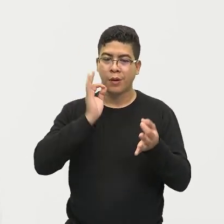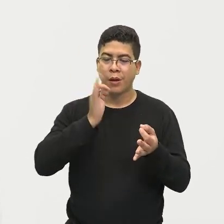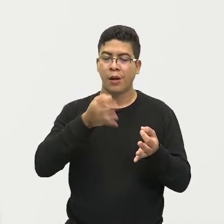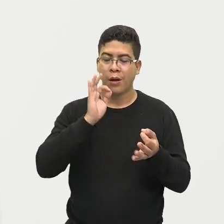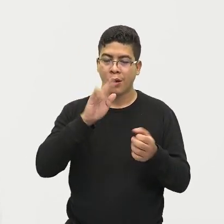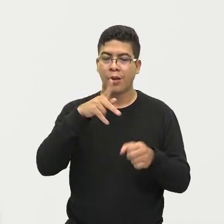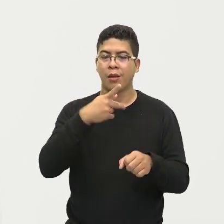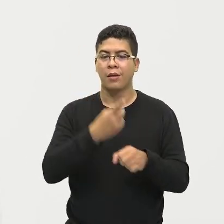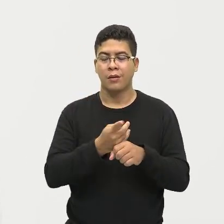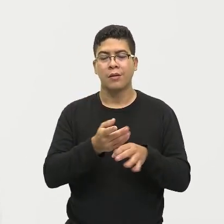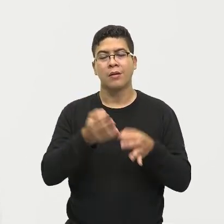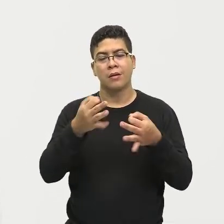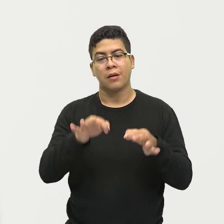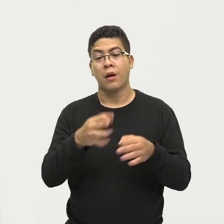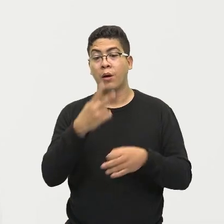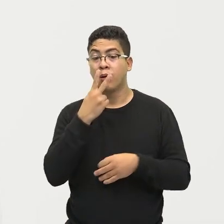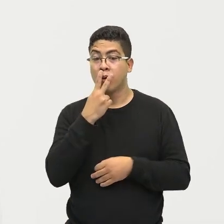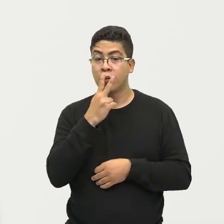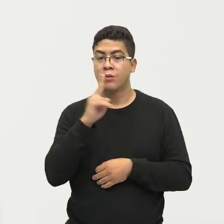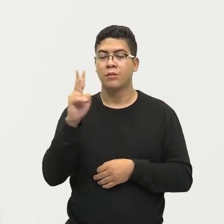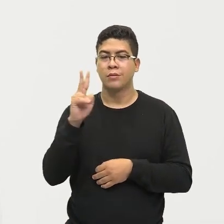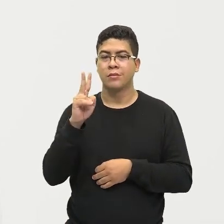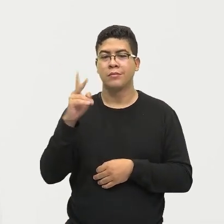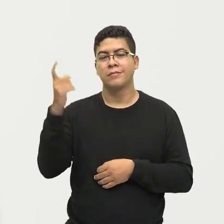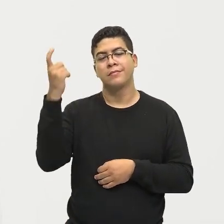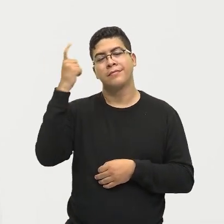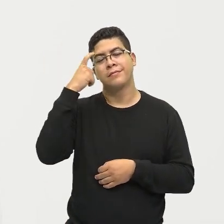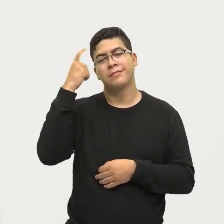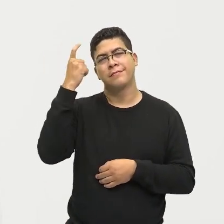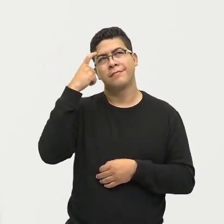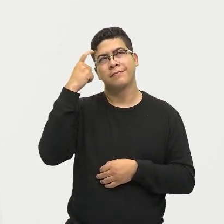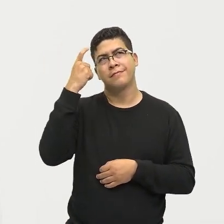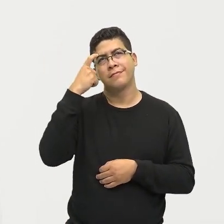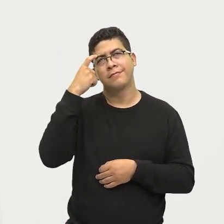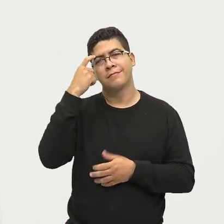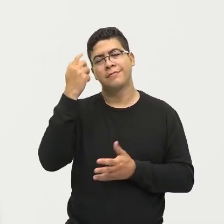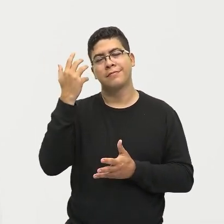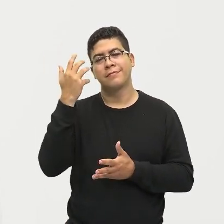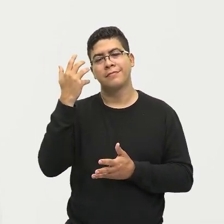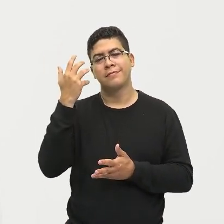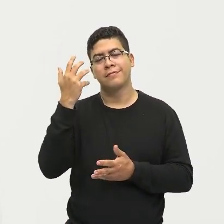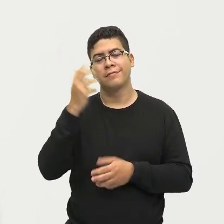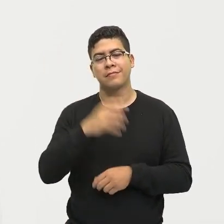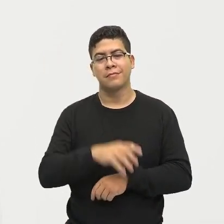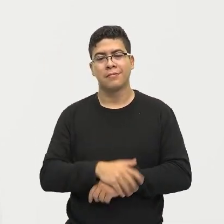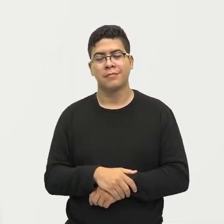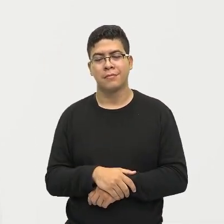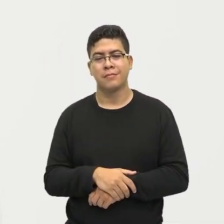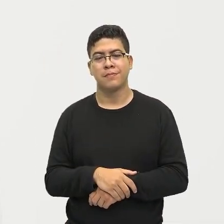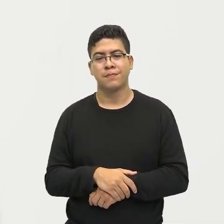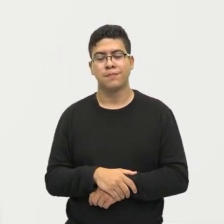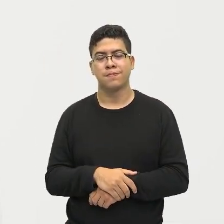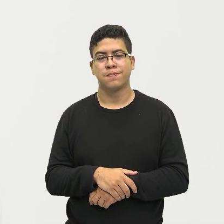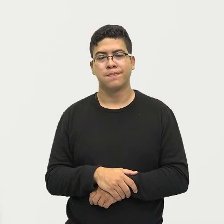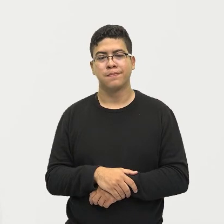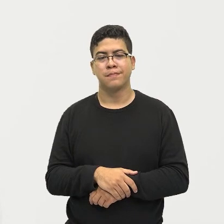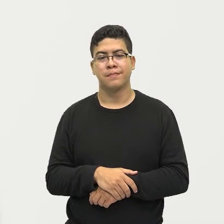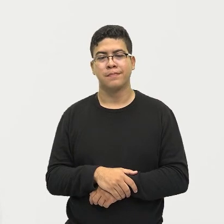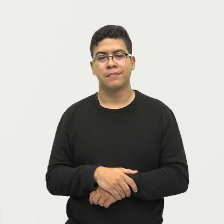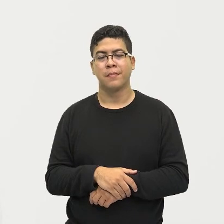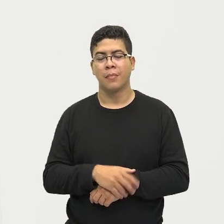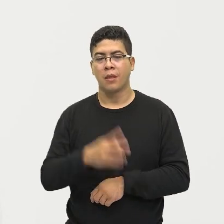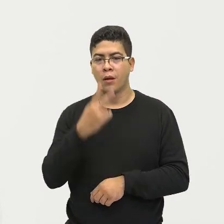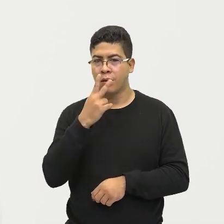deitei novamente, acendi o cigarro e fiquei pensando. Então a gente parou quando falamos do cigarro,